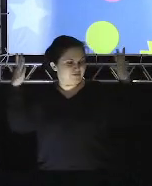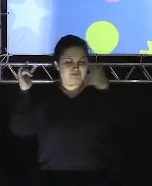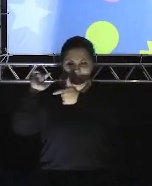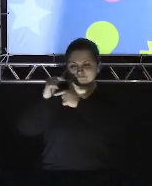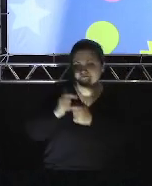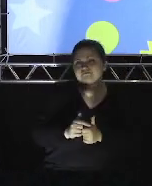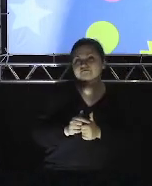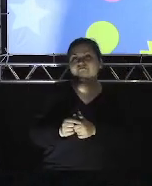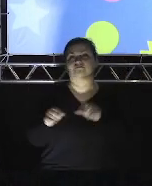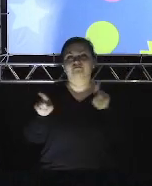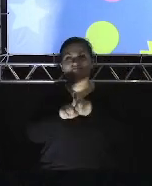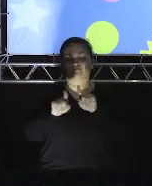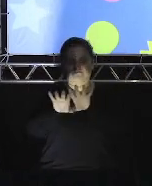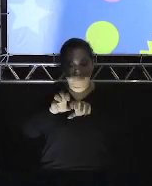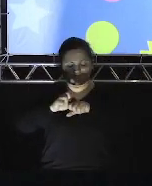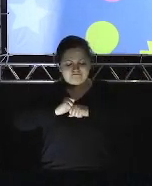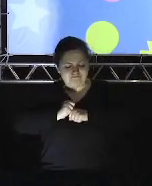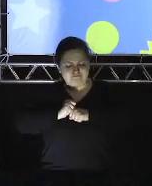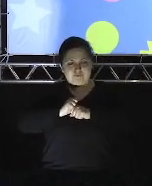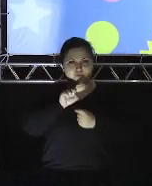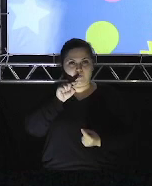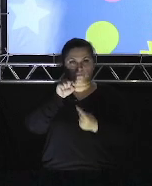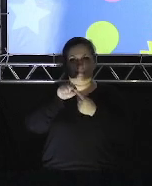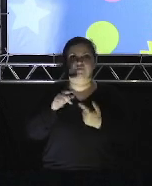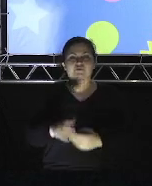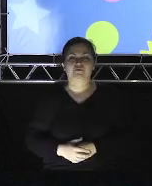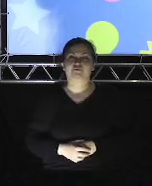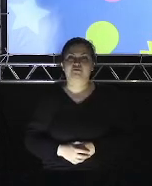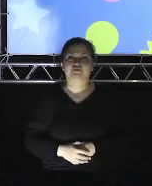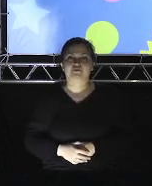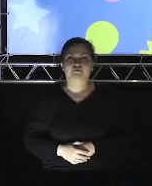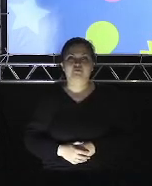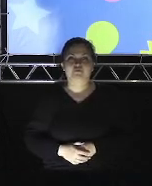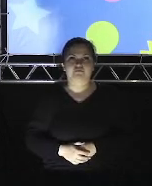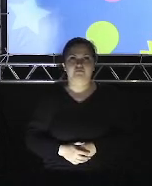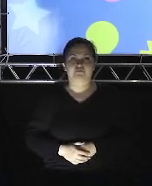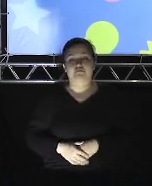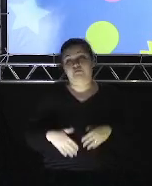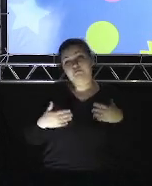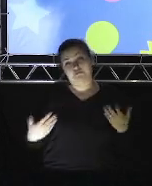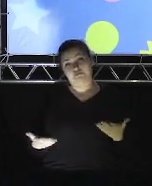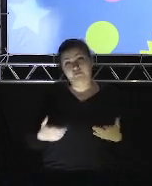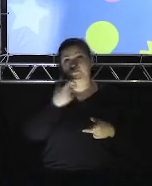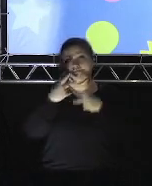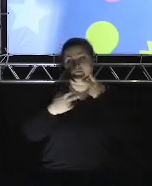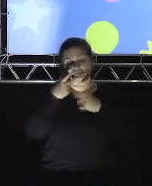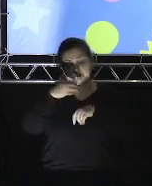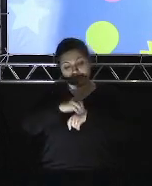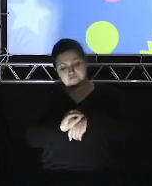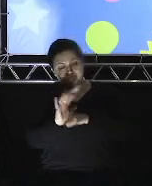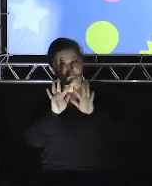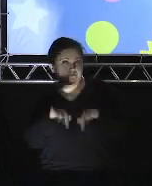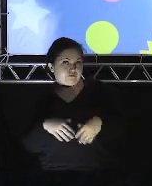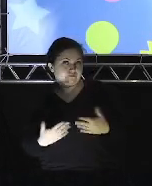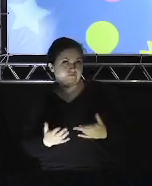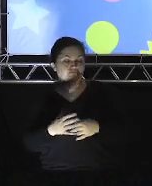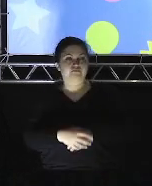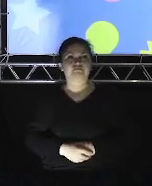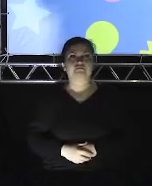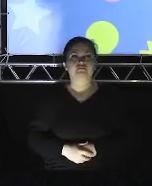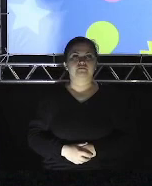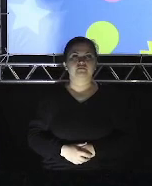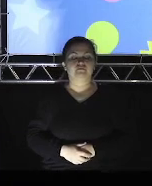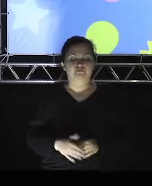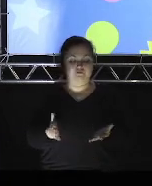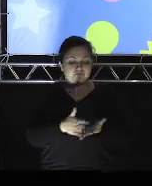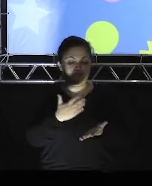complexidade e apegue-se ao objetivo da bondade. E aí, dica final, né? O